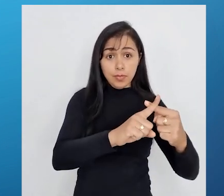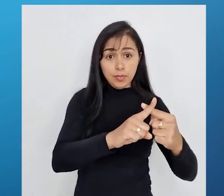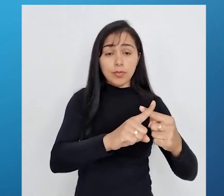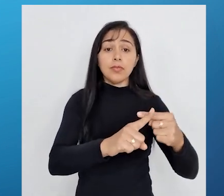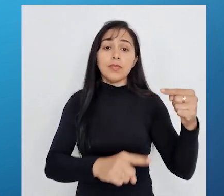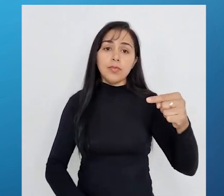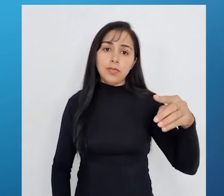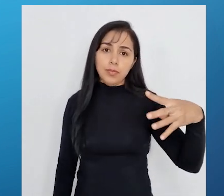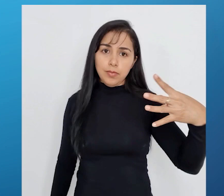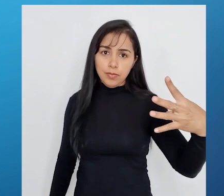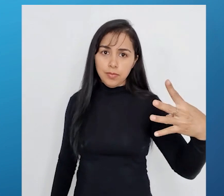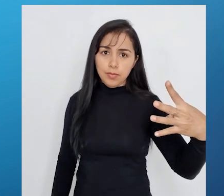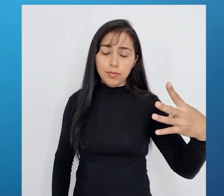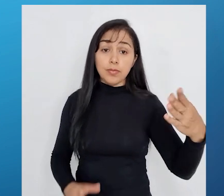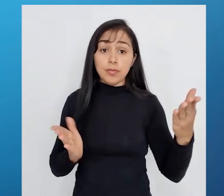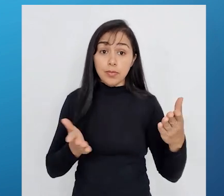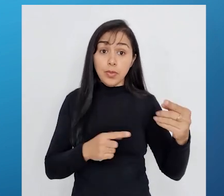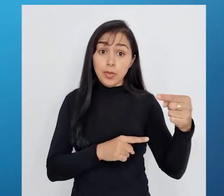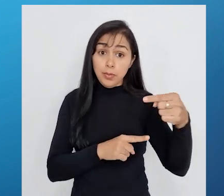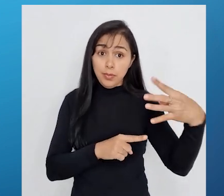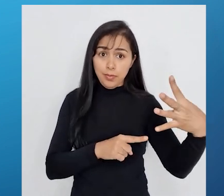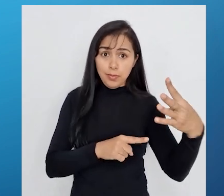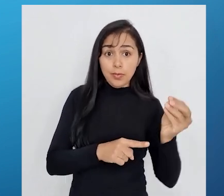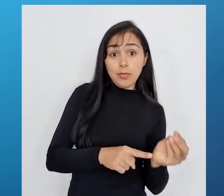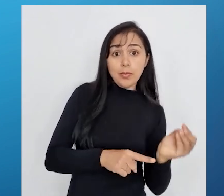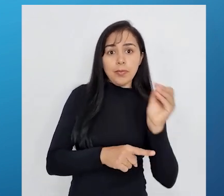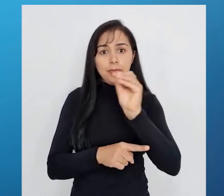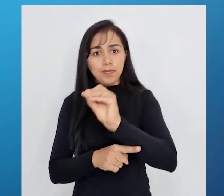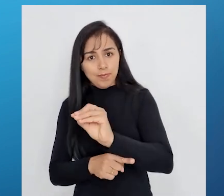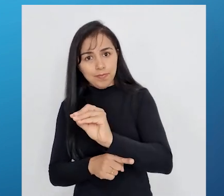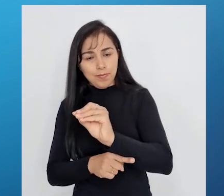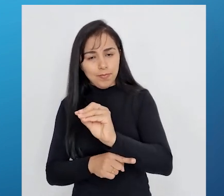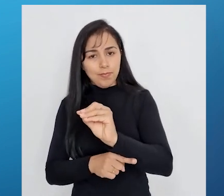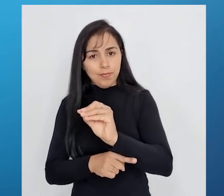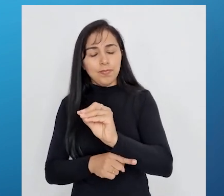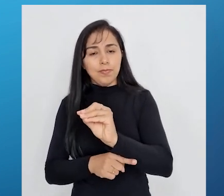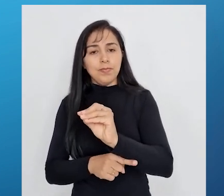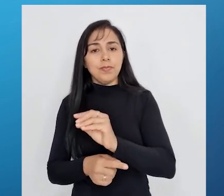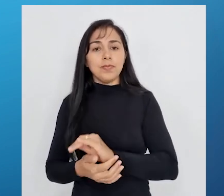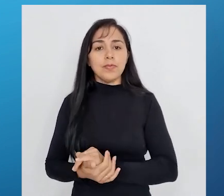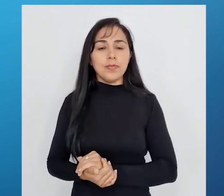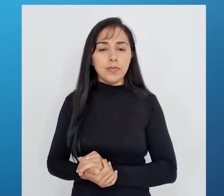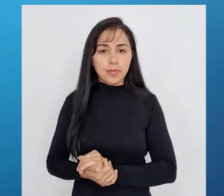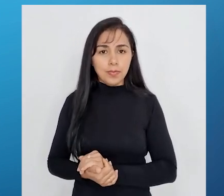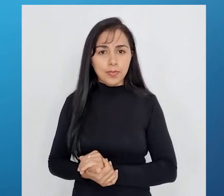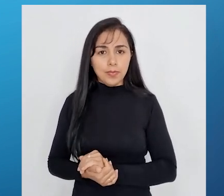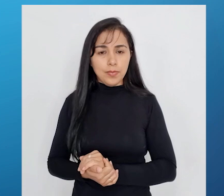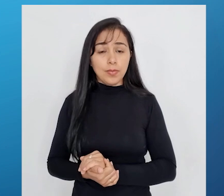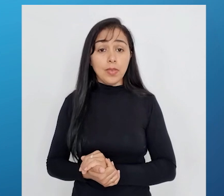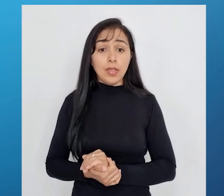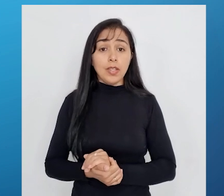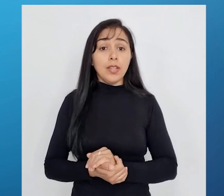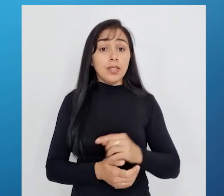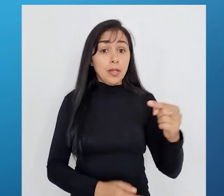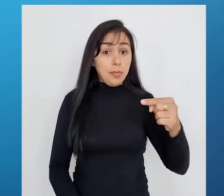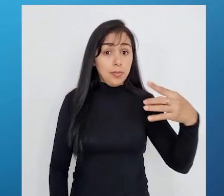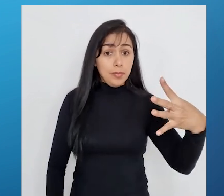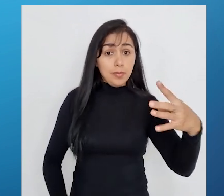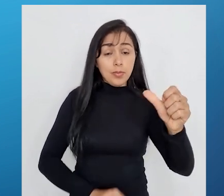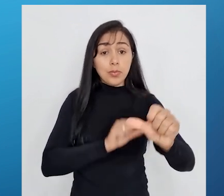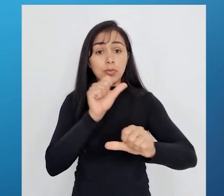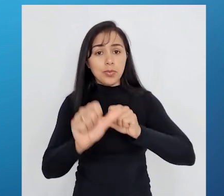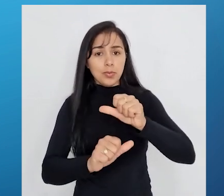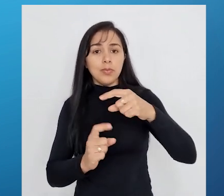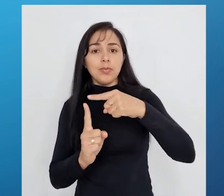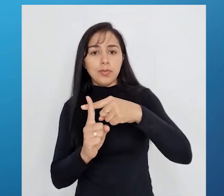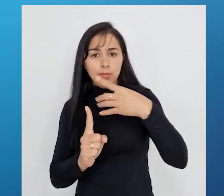menos 4. Vou trazer o menos 4 para o primeiro membro, e aí ele vem positivo, então é 6 mais